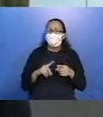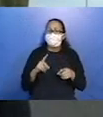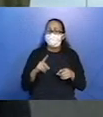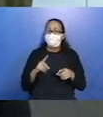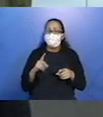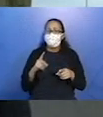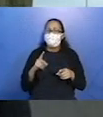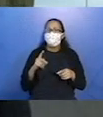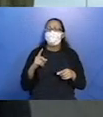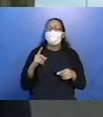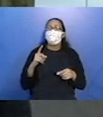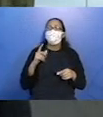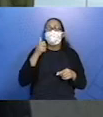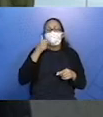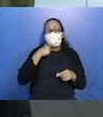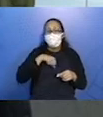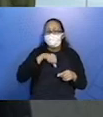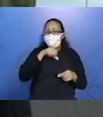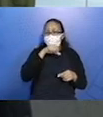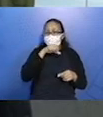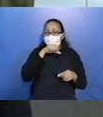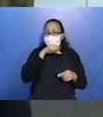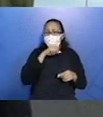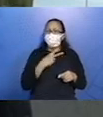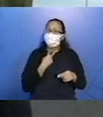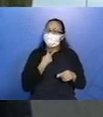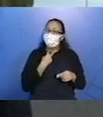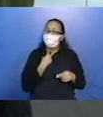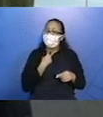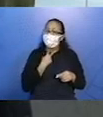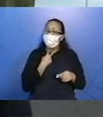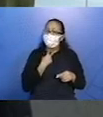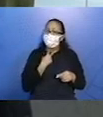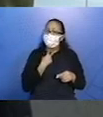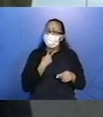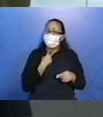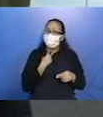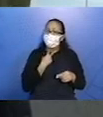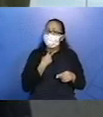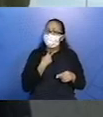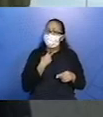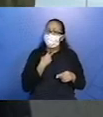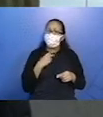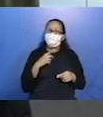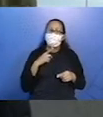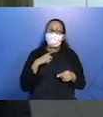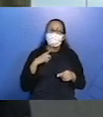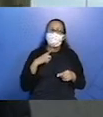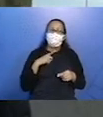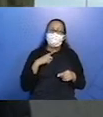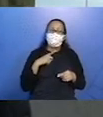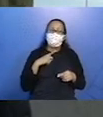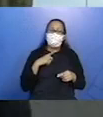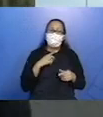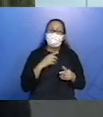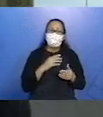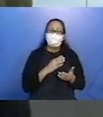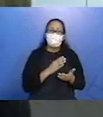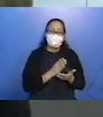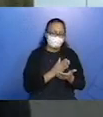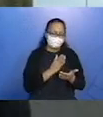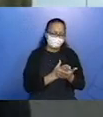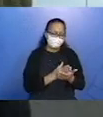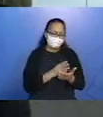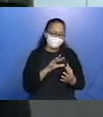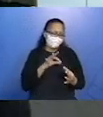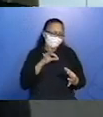coisa, ou você às vezes está fazendo aquela parte sozinha, sai a perna, sai a mesa e sai só um pedacinho do caderno, e bem de